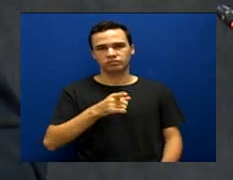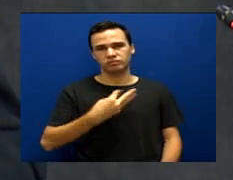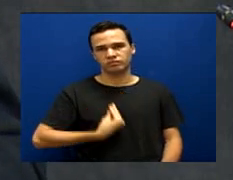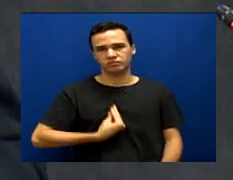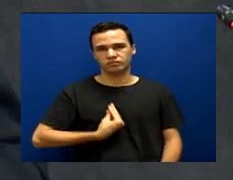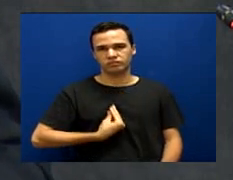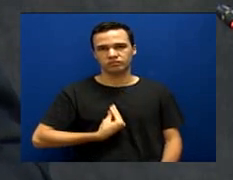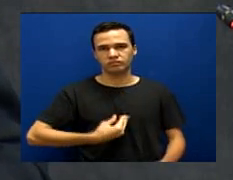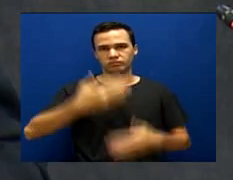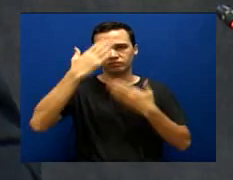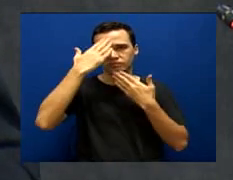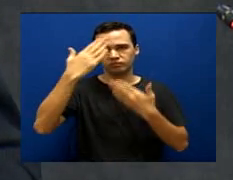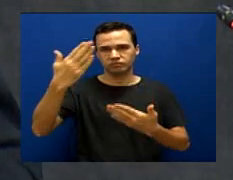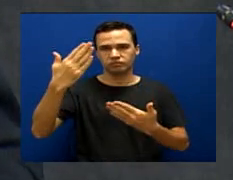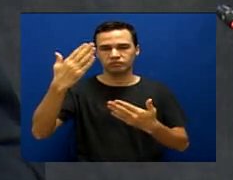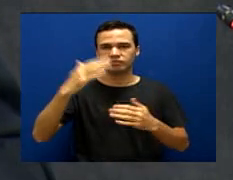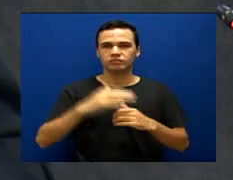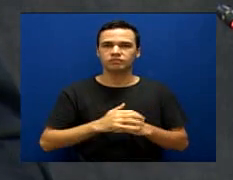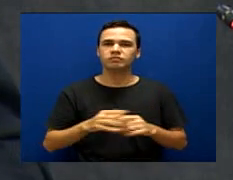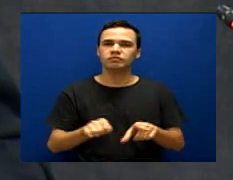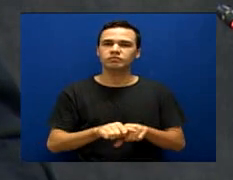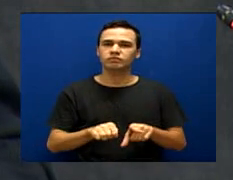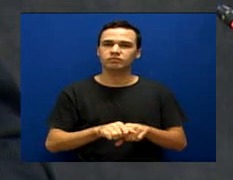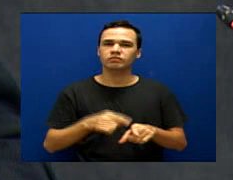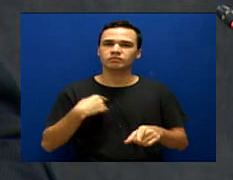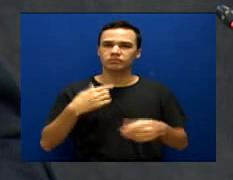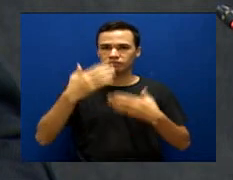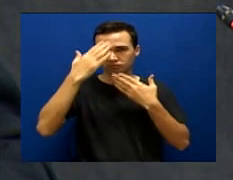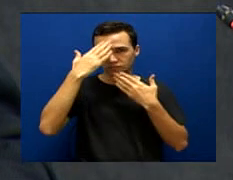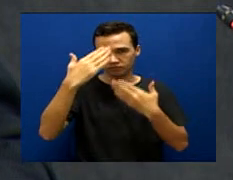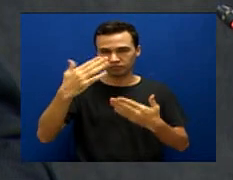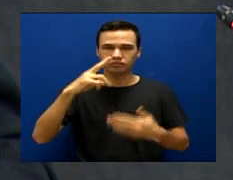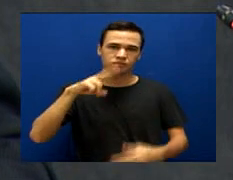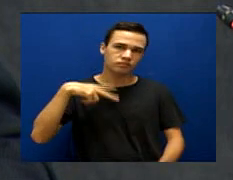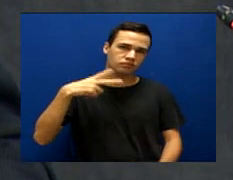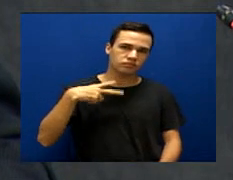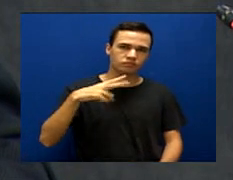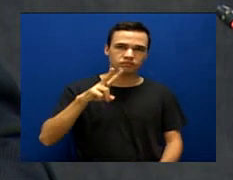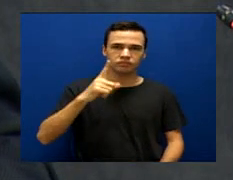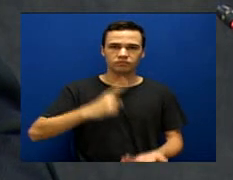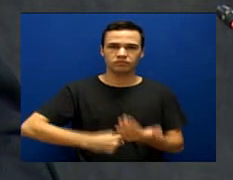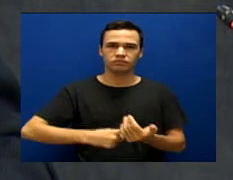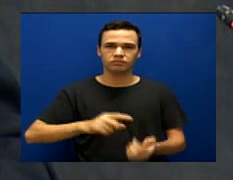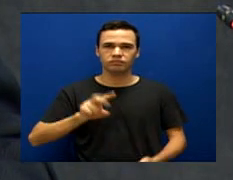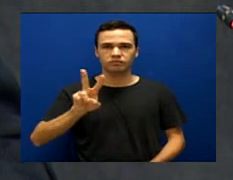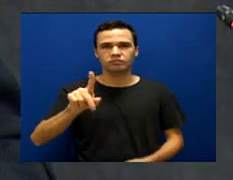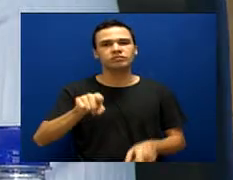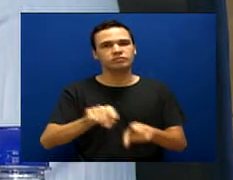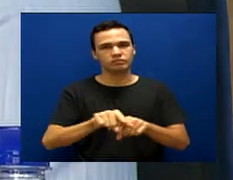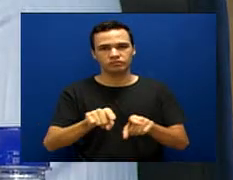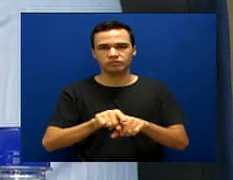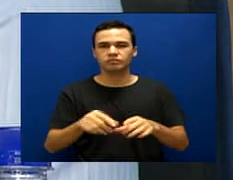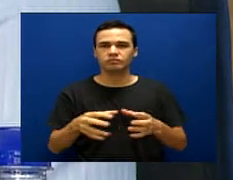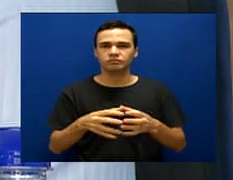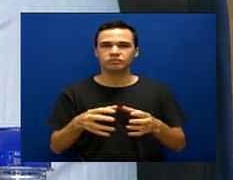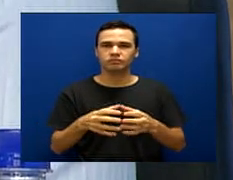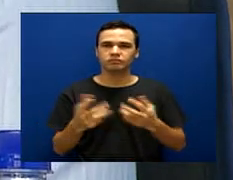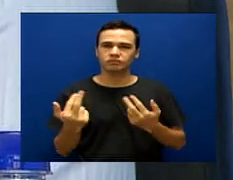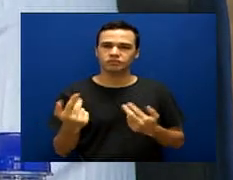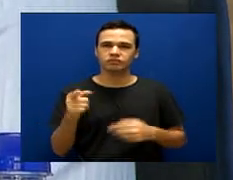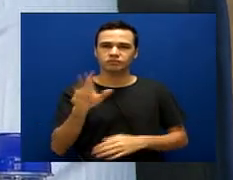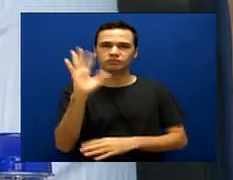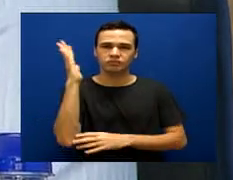aqui, viu, Yara? Obrigado, viu? Da mesma forma, queria agradecer ao vereador Vitão, também membro da Comissão